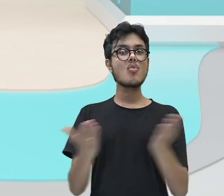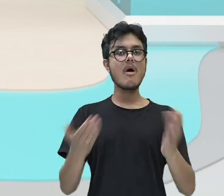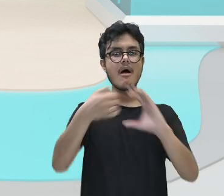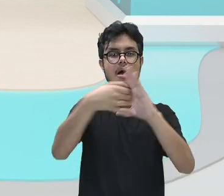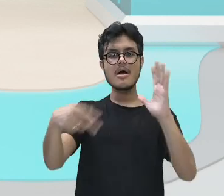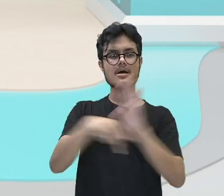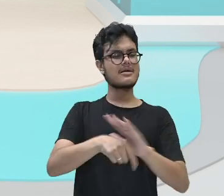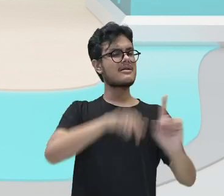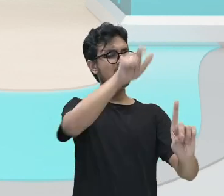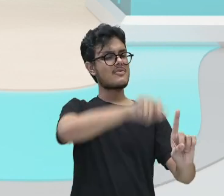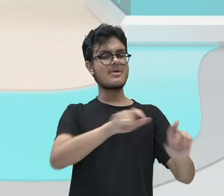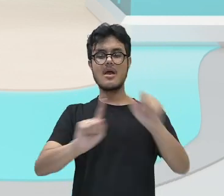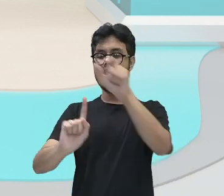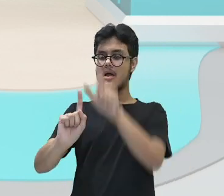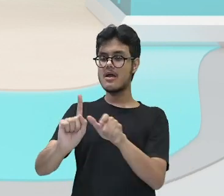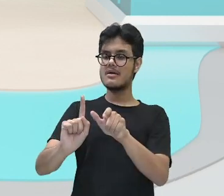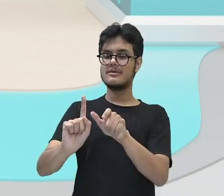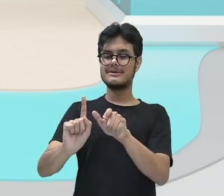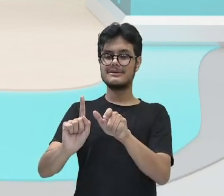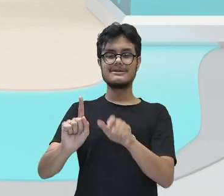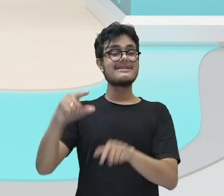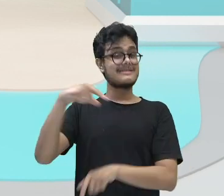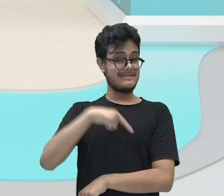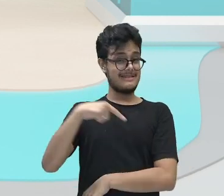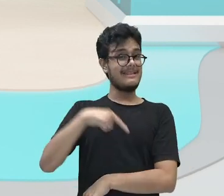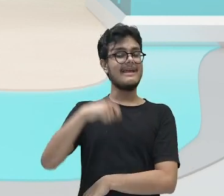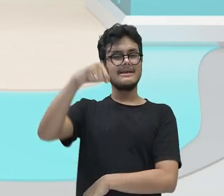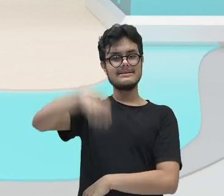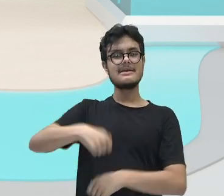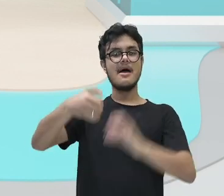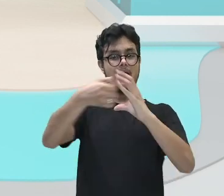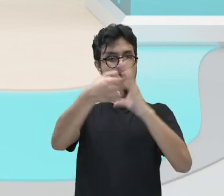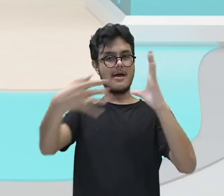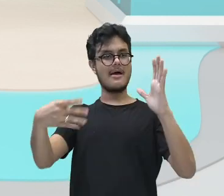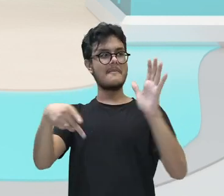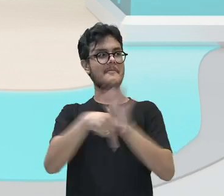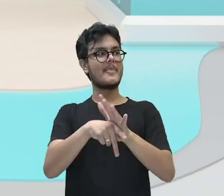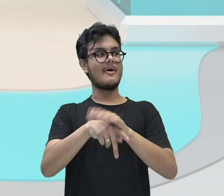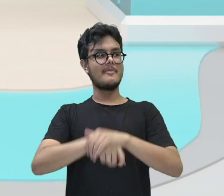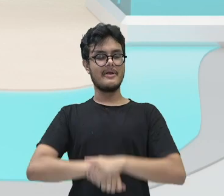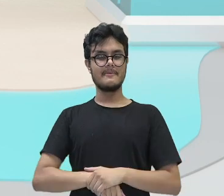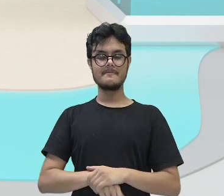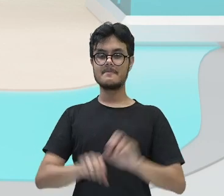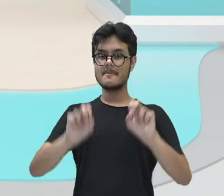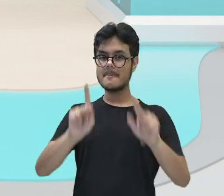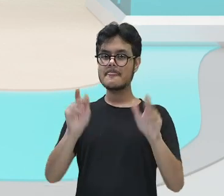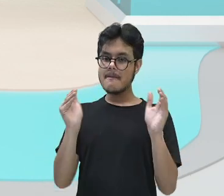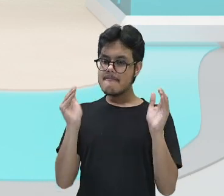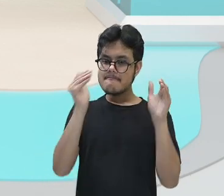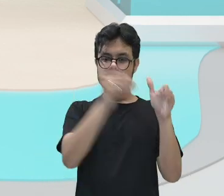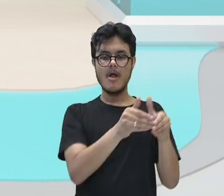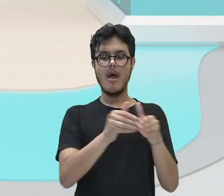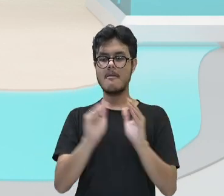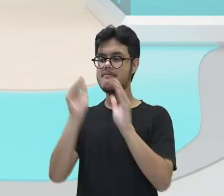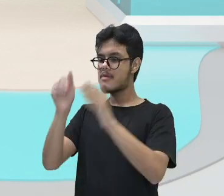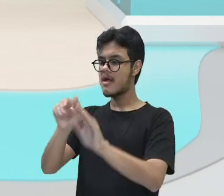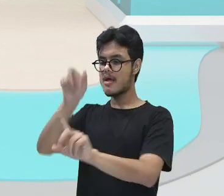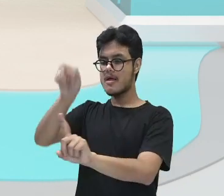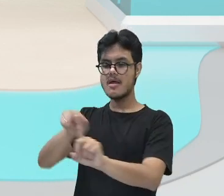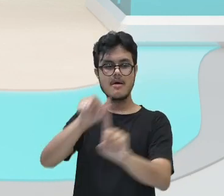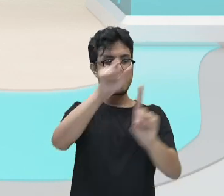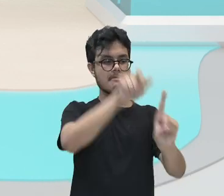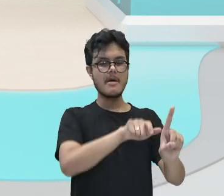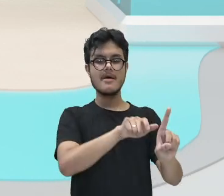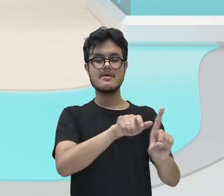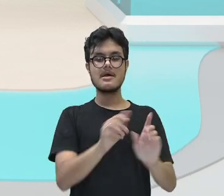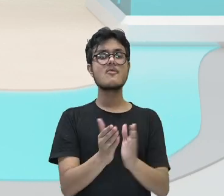Lúcia, quais seriam as características? Então, cada personagem de uma peça teatral tem as suas